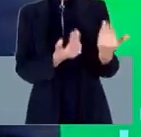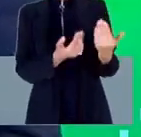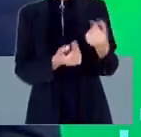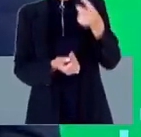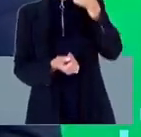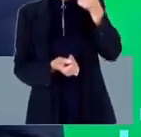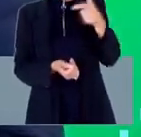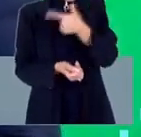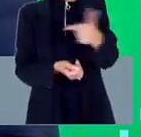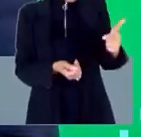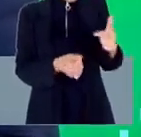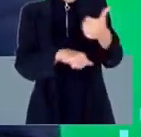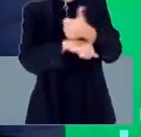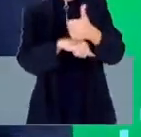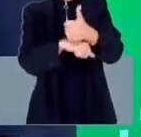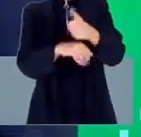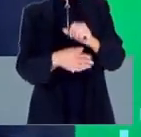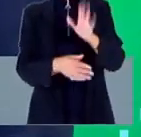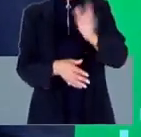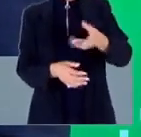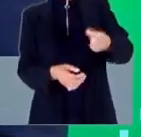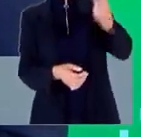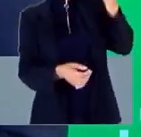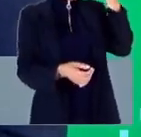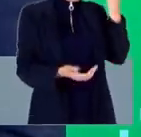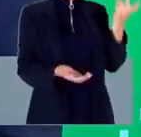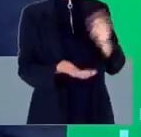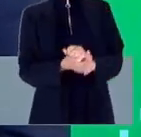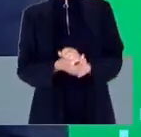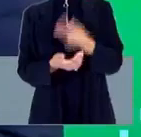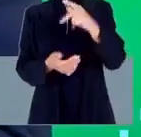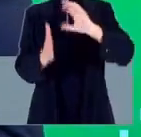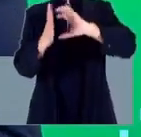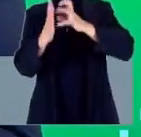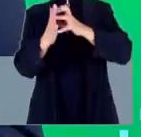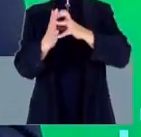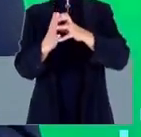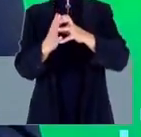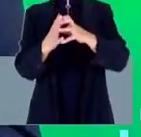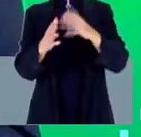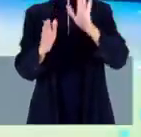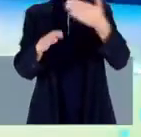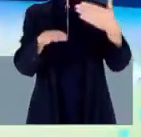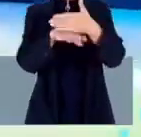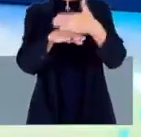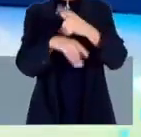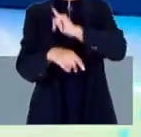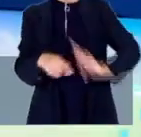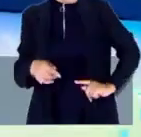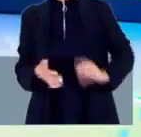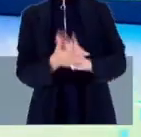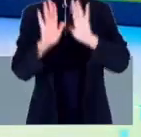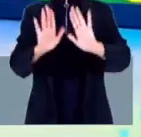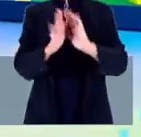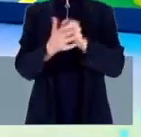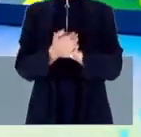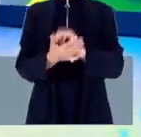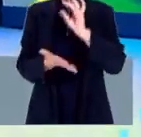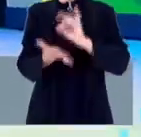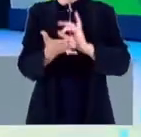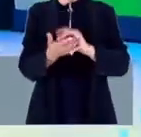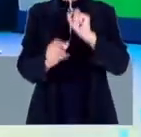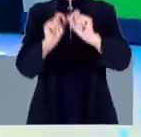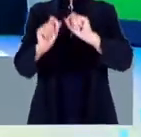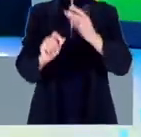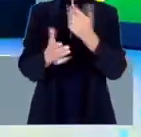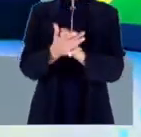interessar muito pouco por nenhuma profissão começou há muito tempo e o seu partido tava dentro do governo mas Ratinho na realidade o que que